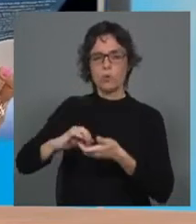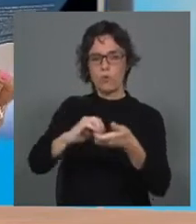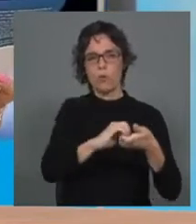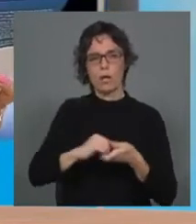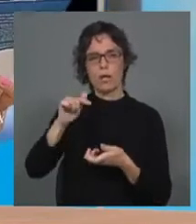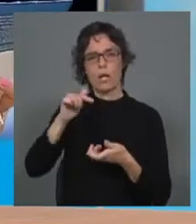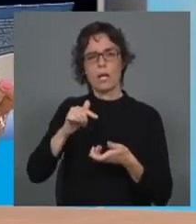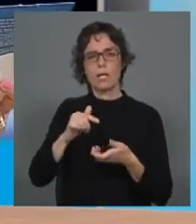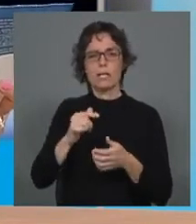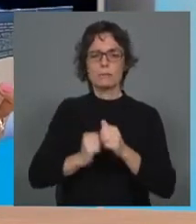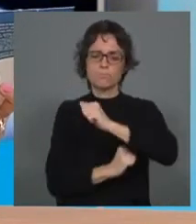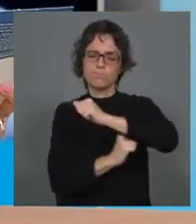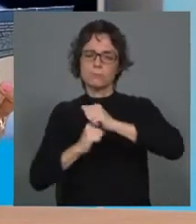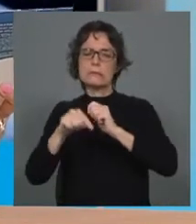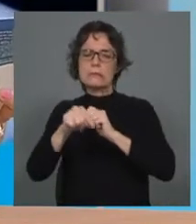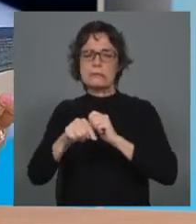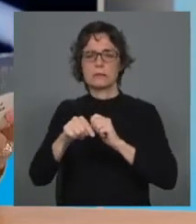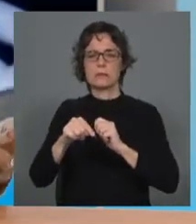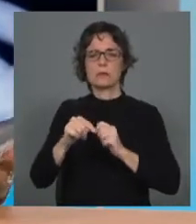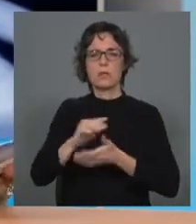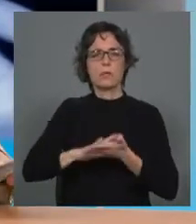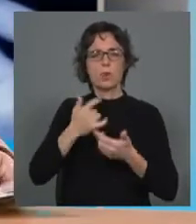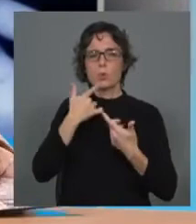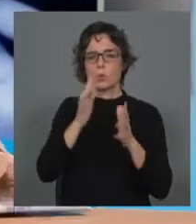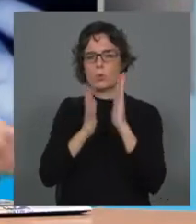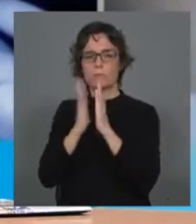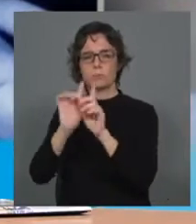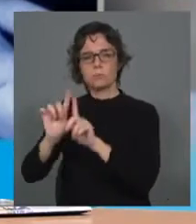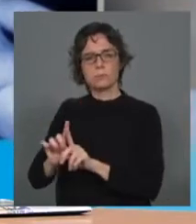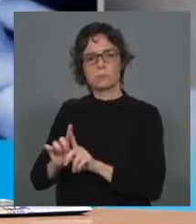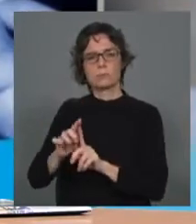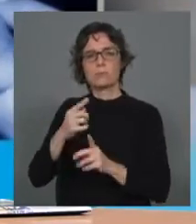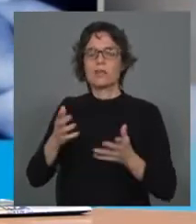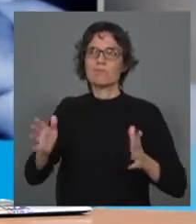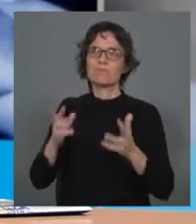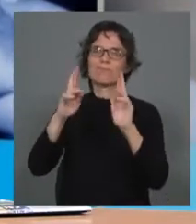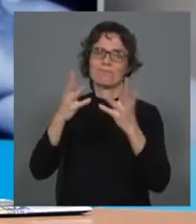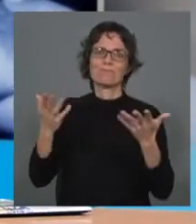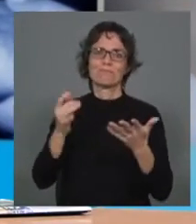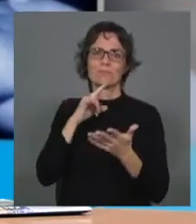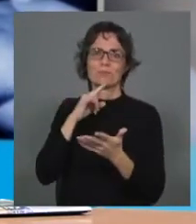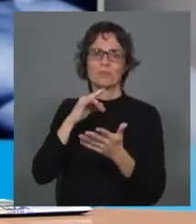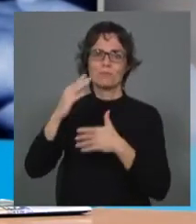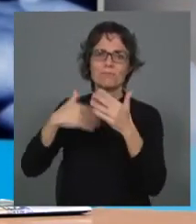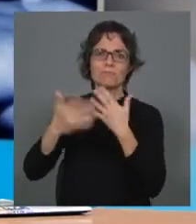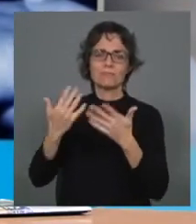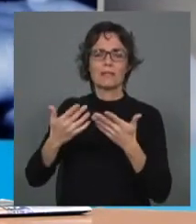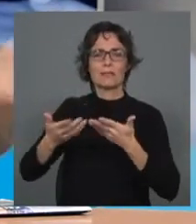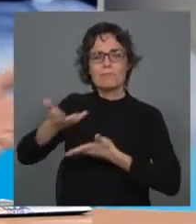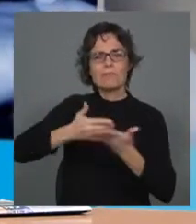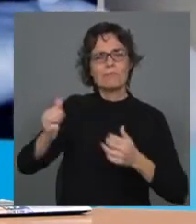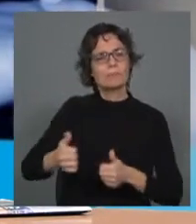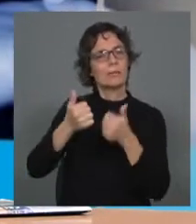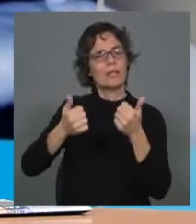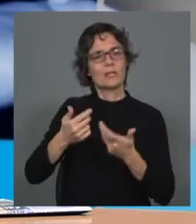as pedras angulares da coexistência humana em todas as religiões. Então, que possamos utilizar isso para uma convivência melhor, para